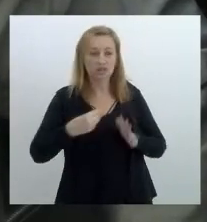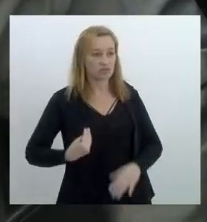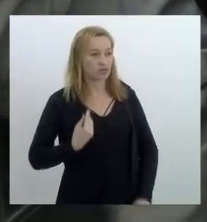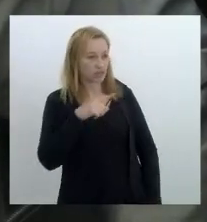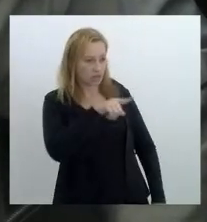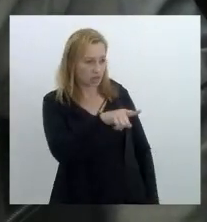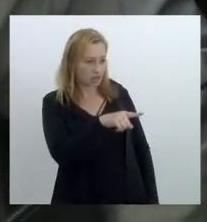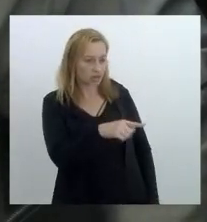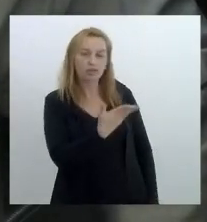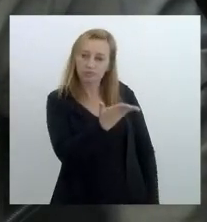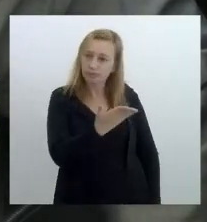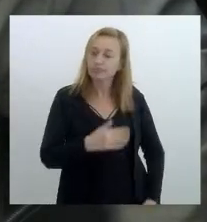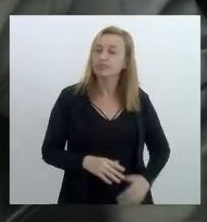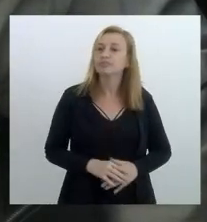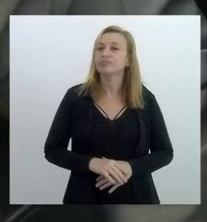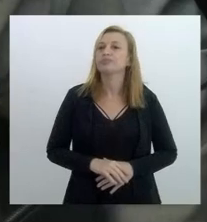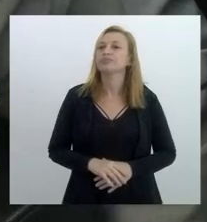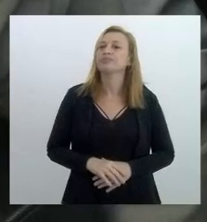inclusive, presente.